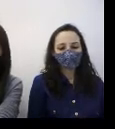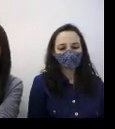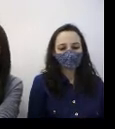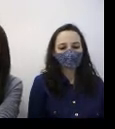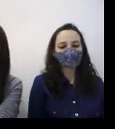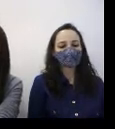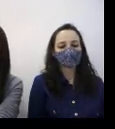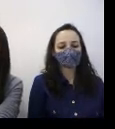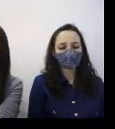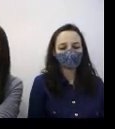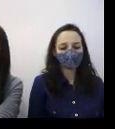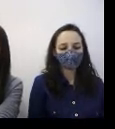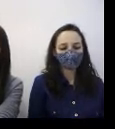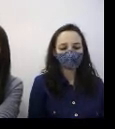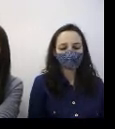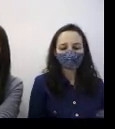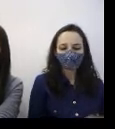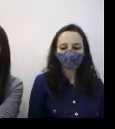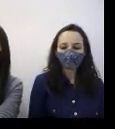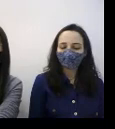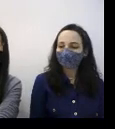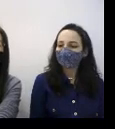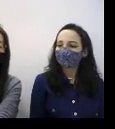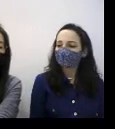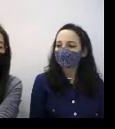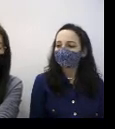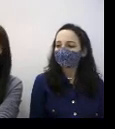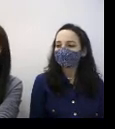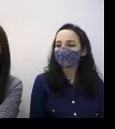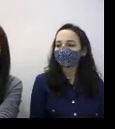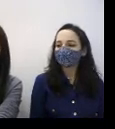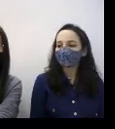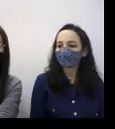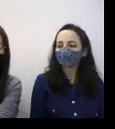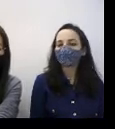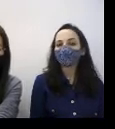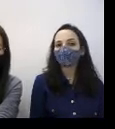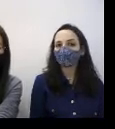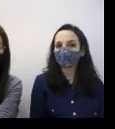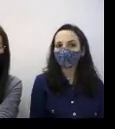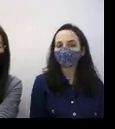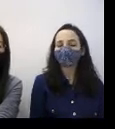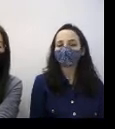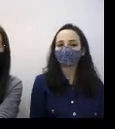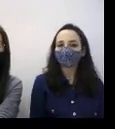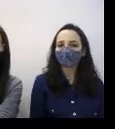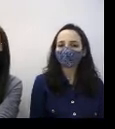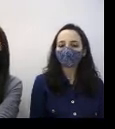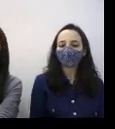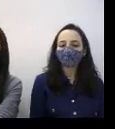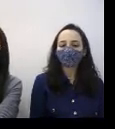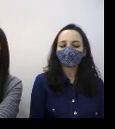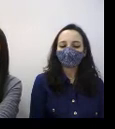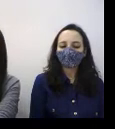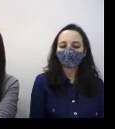é o mesmo, né? Mas, neste caso, é o adulto que é o mediador da melhora, né? Então, o adulto que precisa